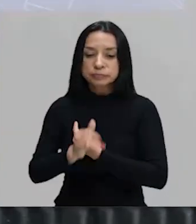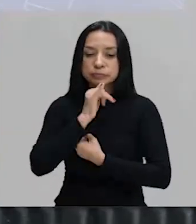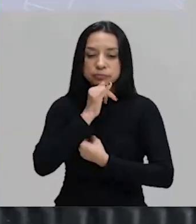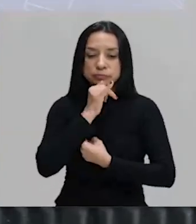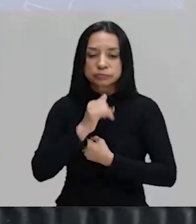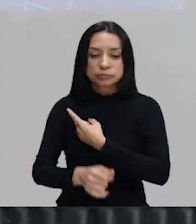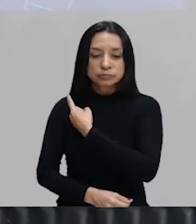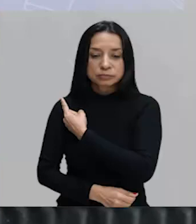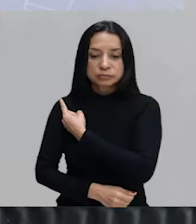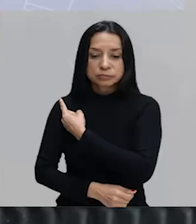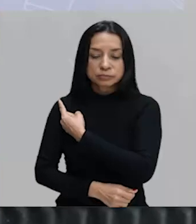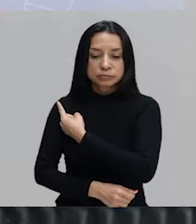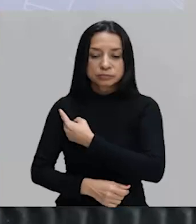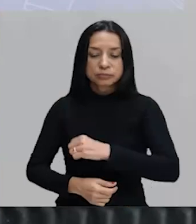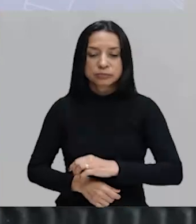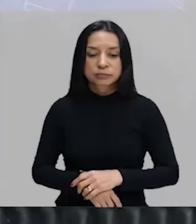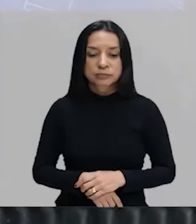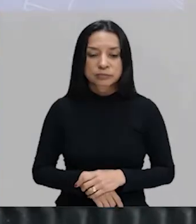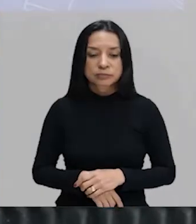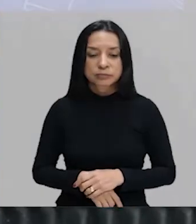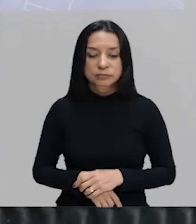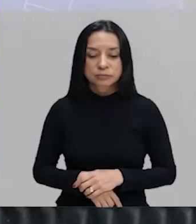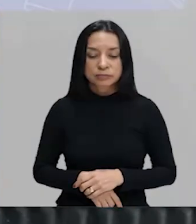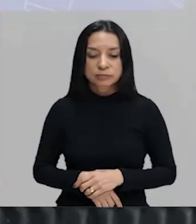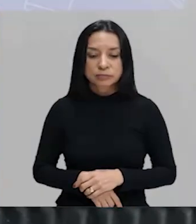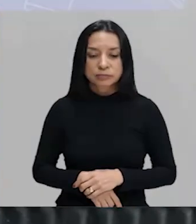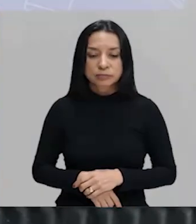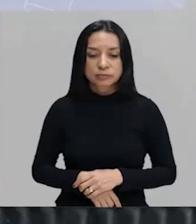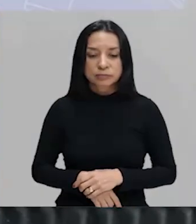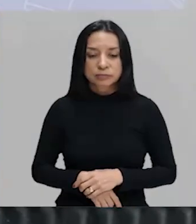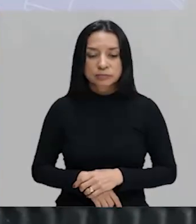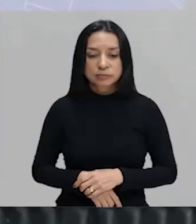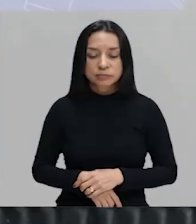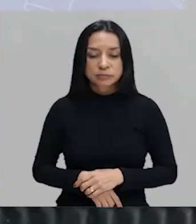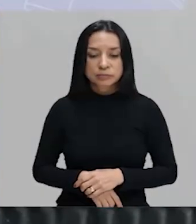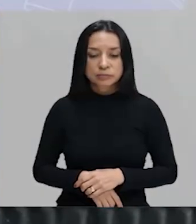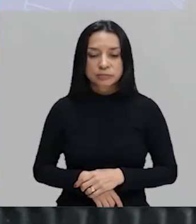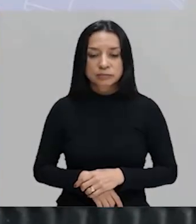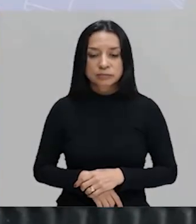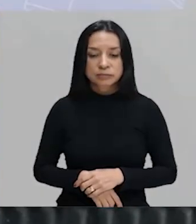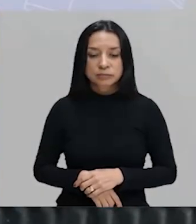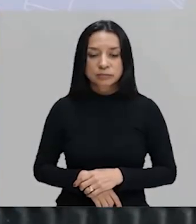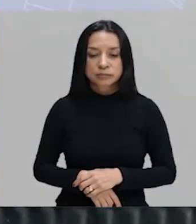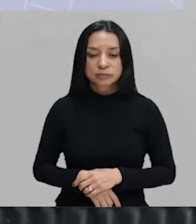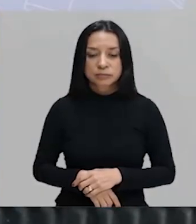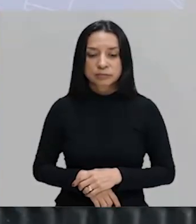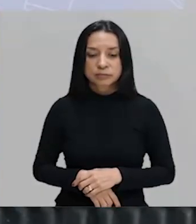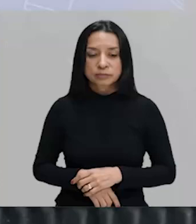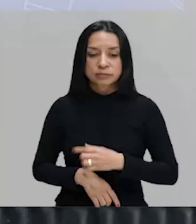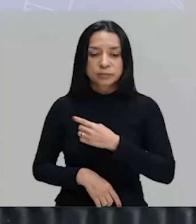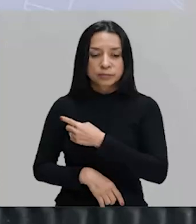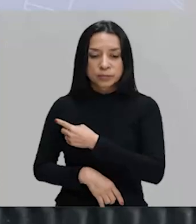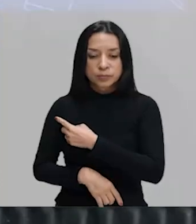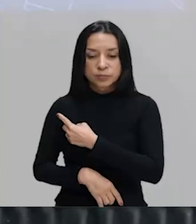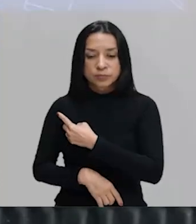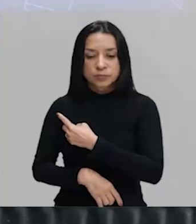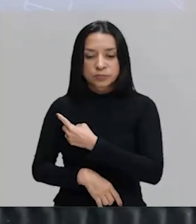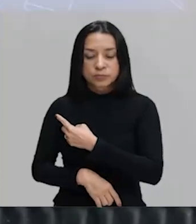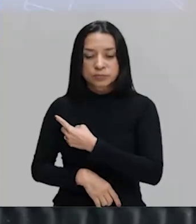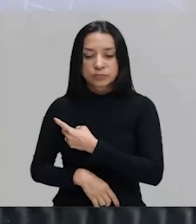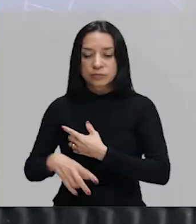bien. Cantas muy bien. Tu cantas. Sos muy cortés.